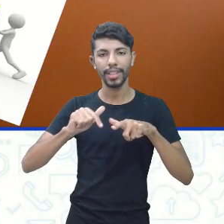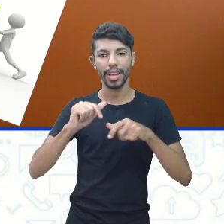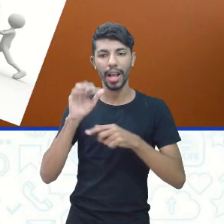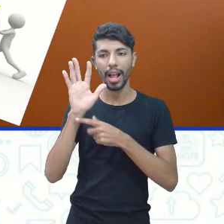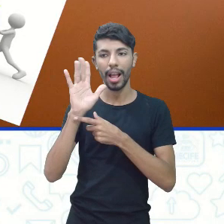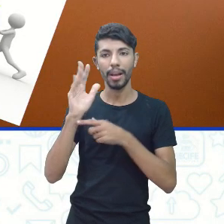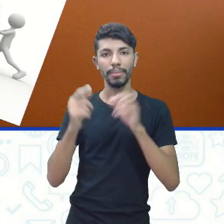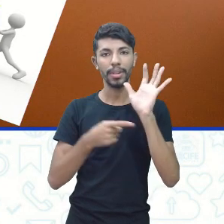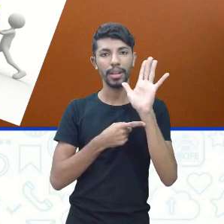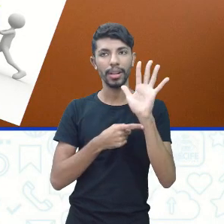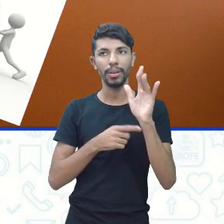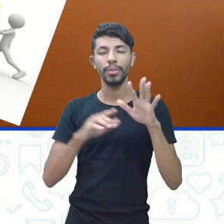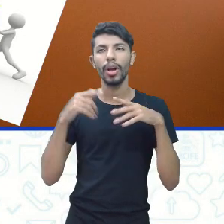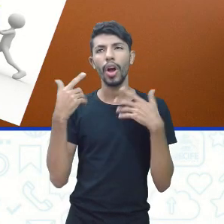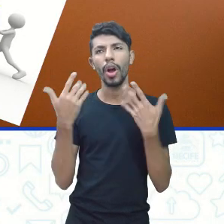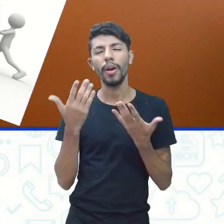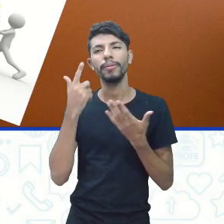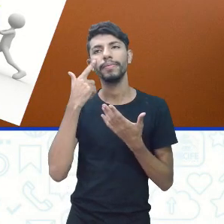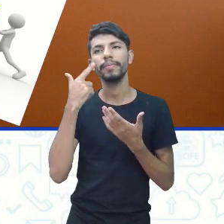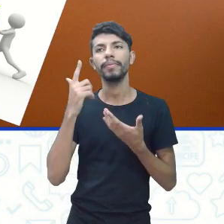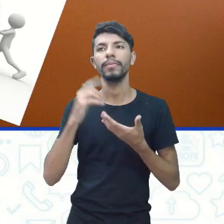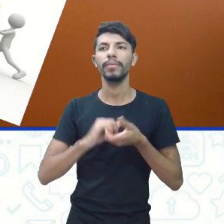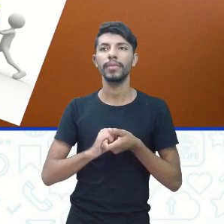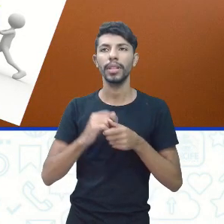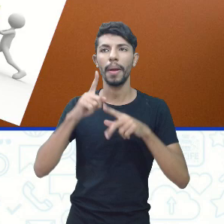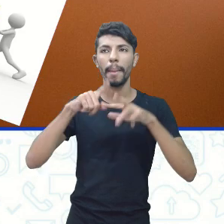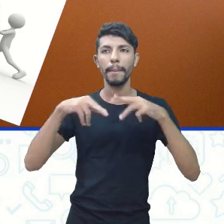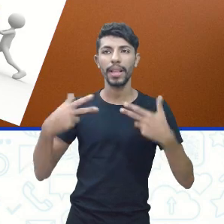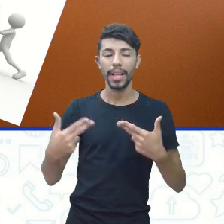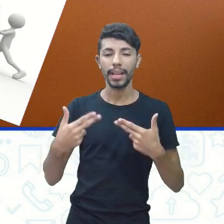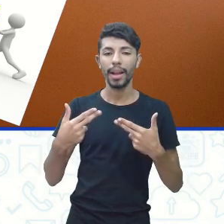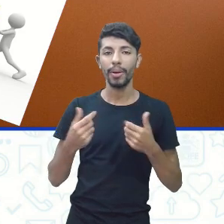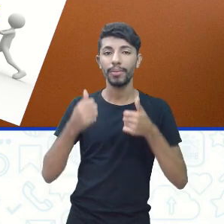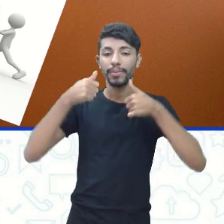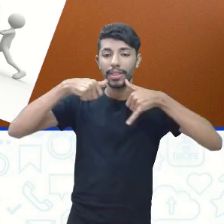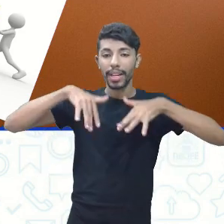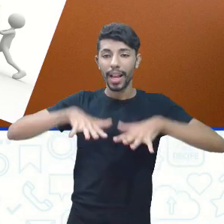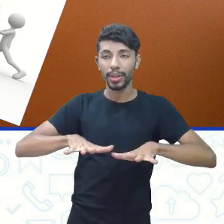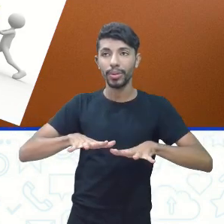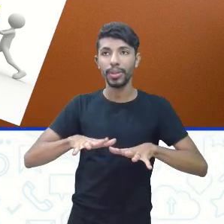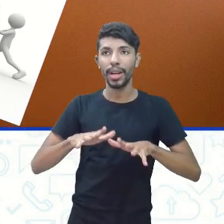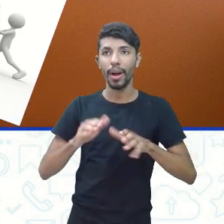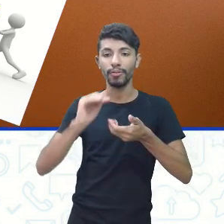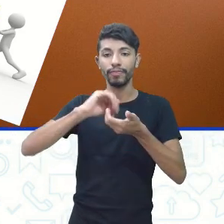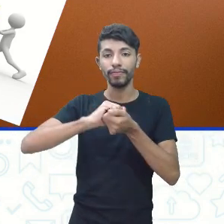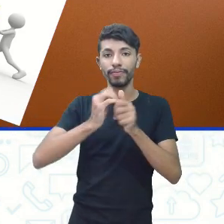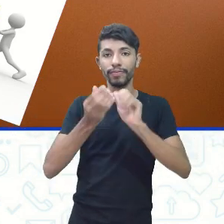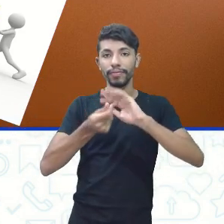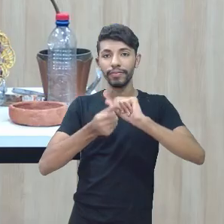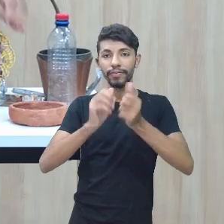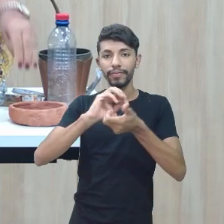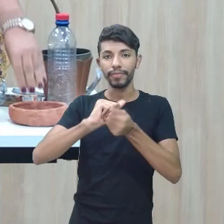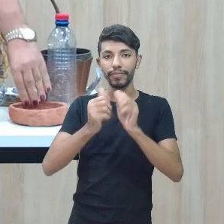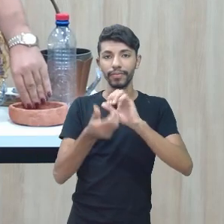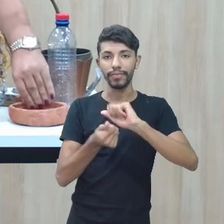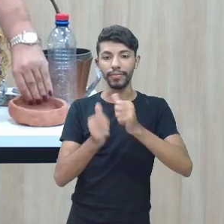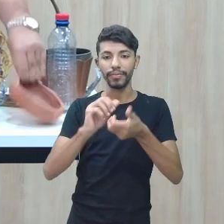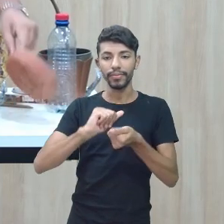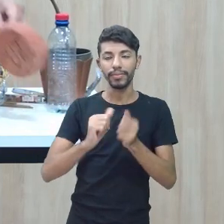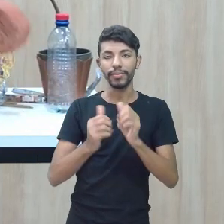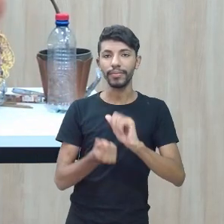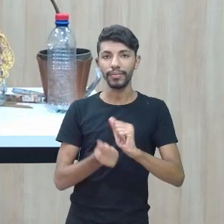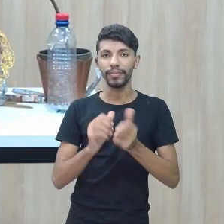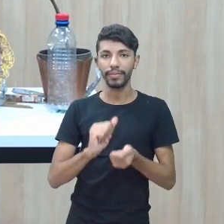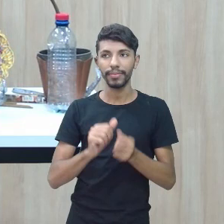natural manufaturado, né? E aí eu já dou uma dica aqui, ó. Feito com as mãos. E aí, para falar de feito com